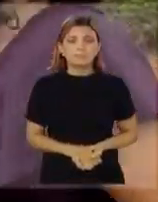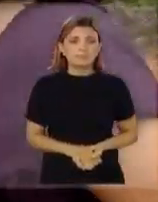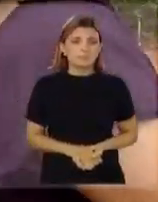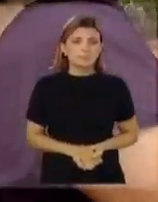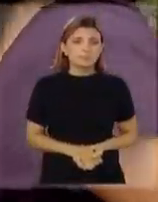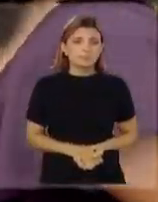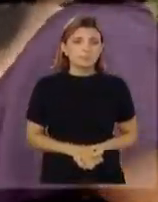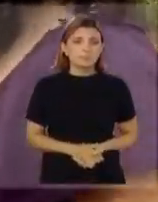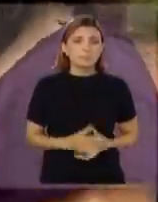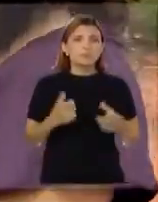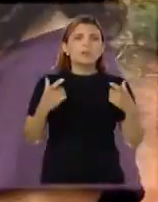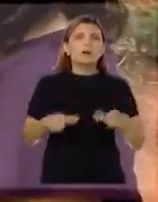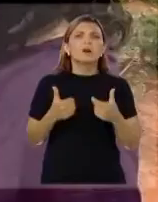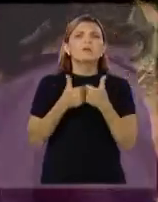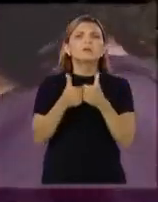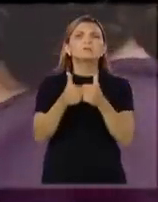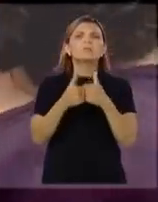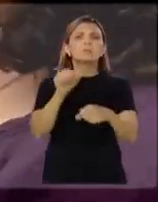sei.